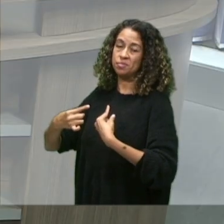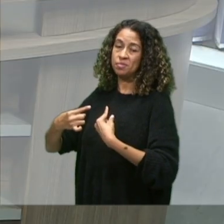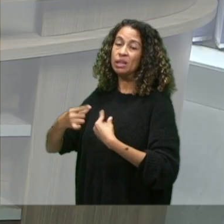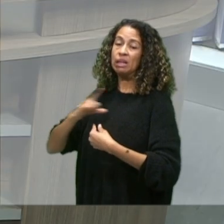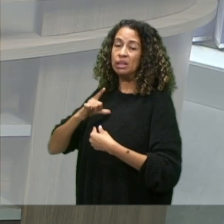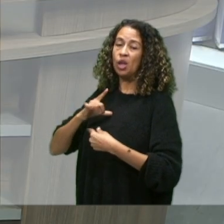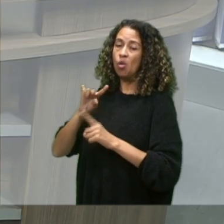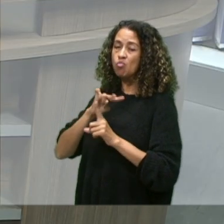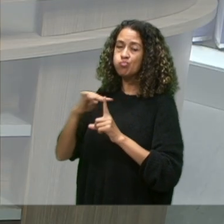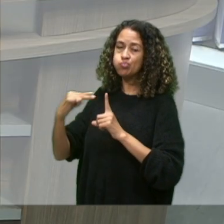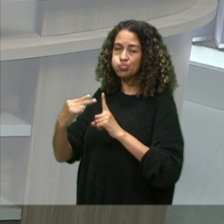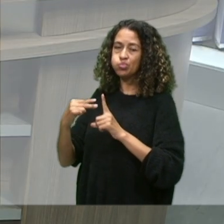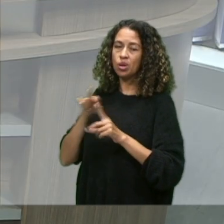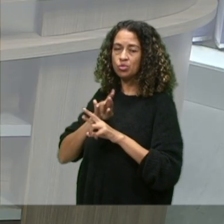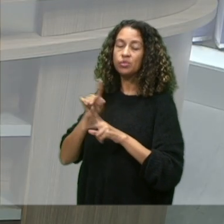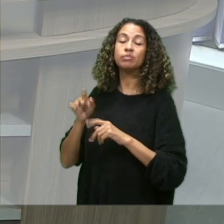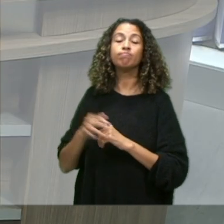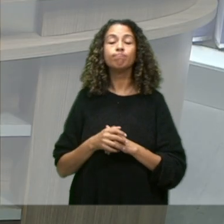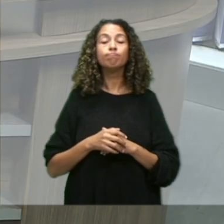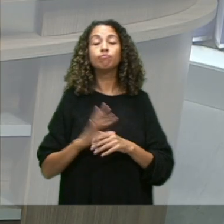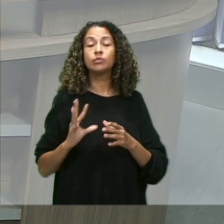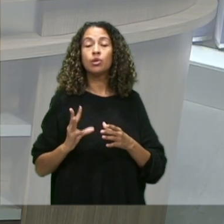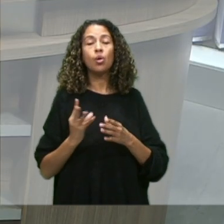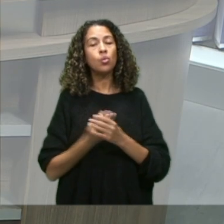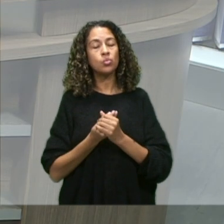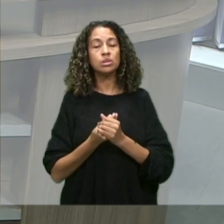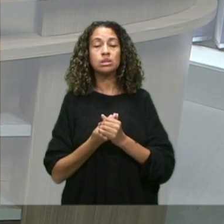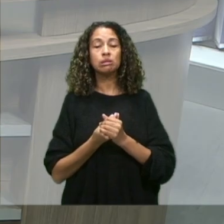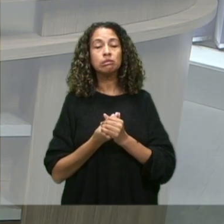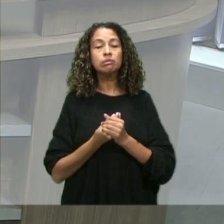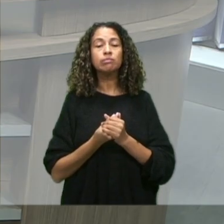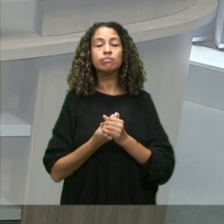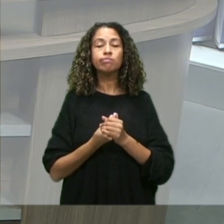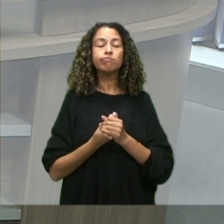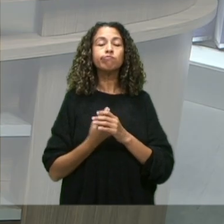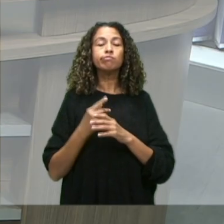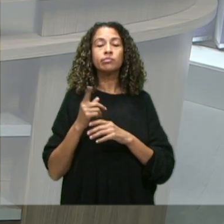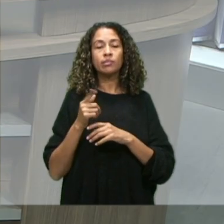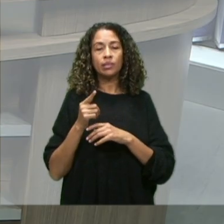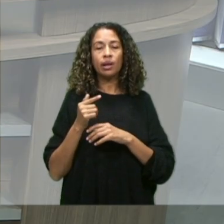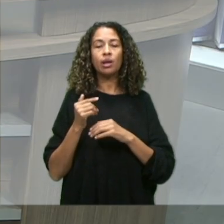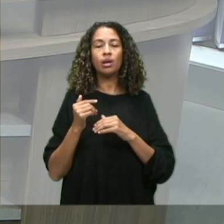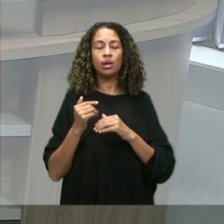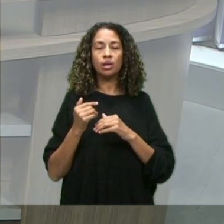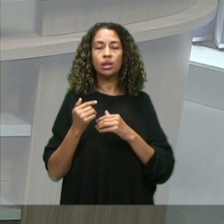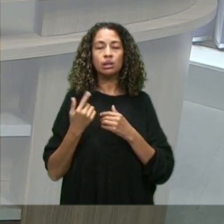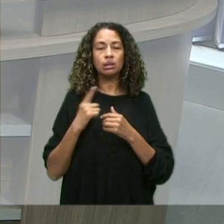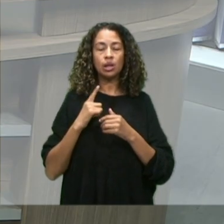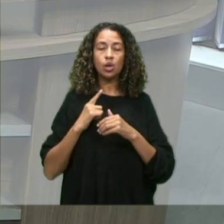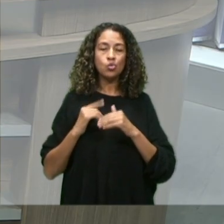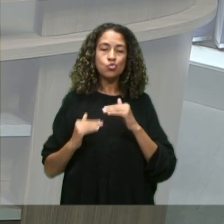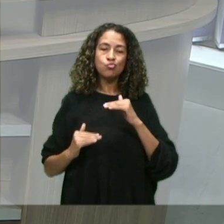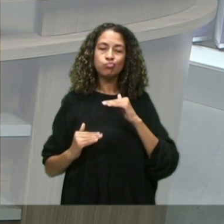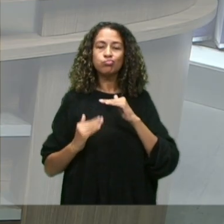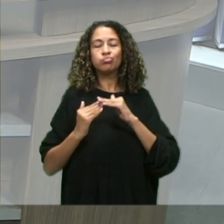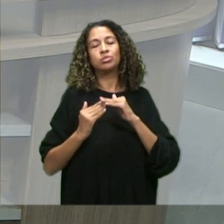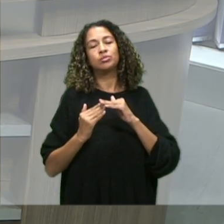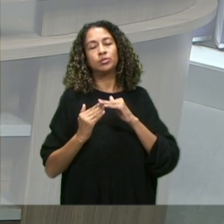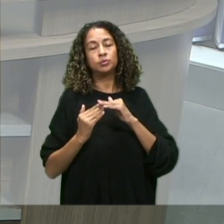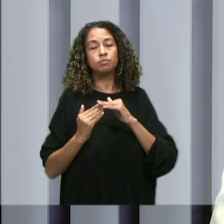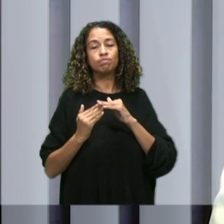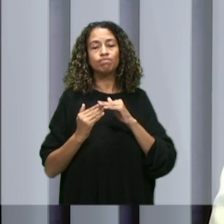vezes. E essa inclusão, ela está, assim, num nível essa necessidade num nível tão básico, assim,